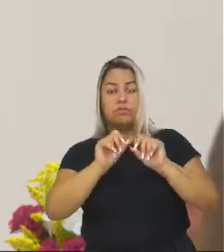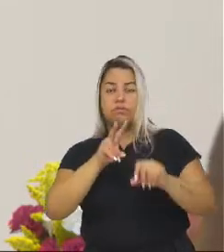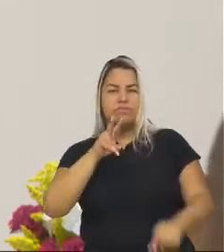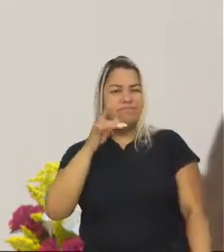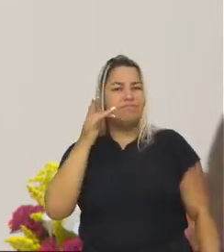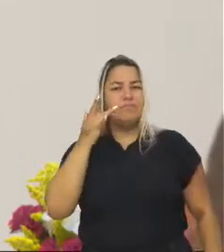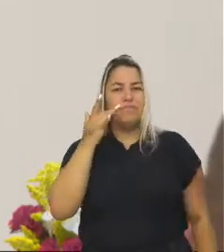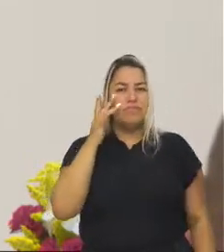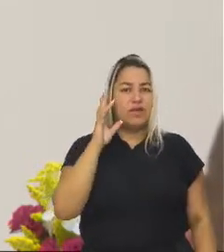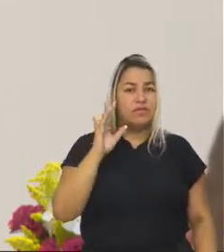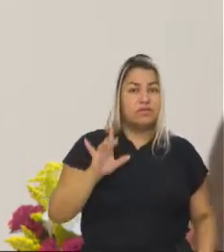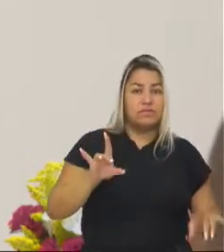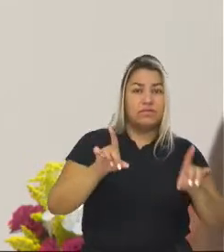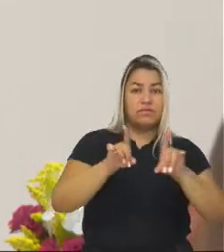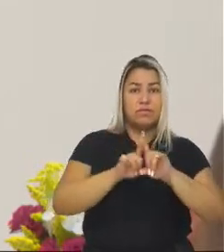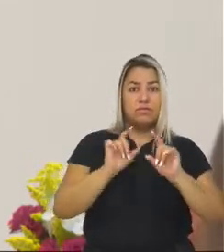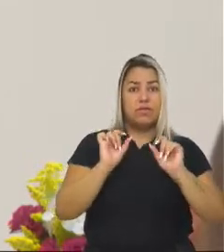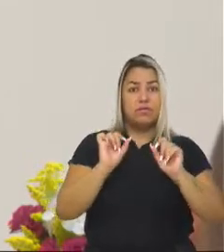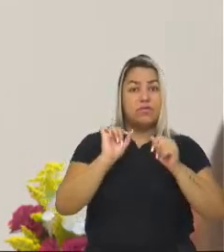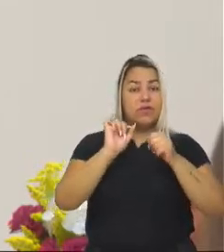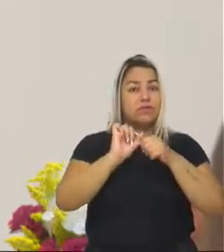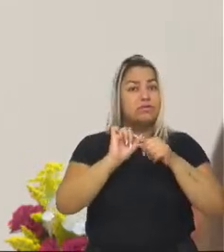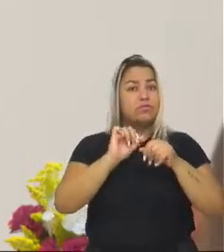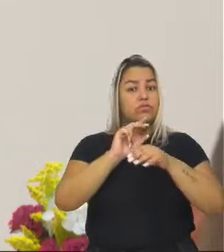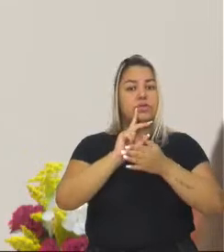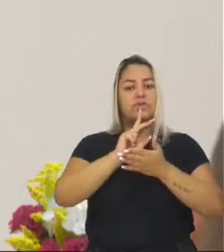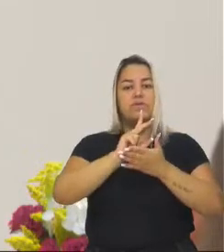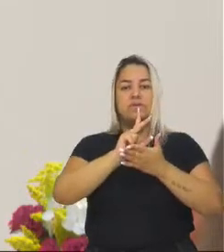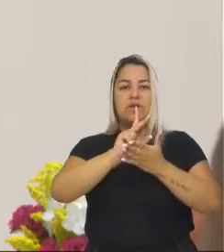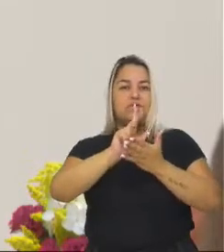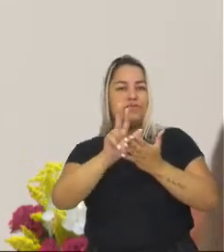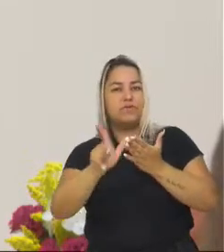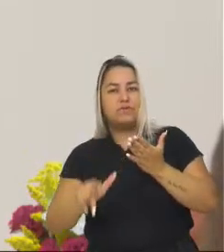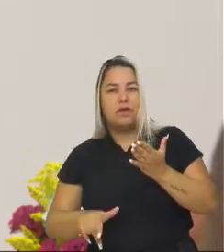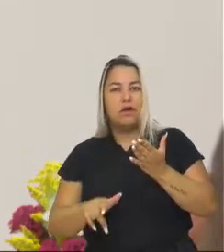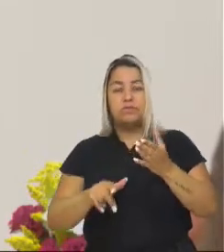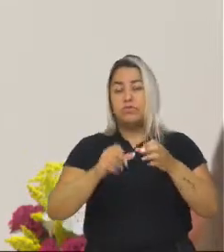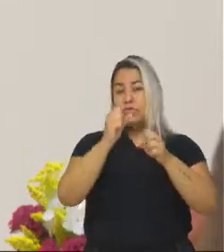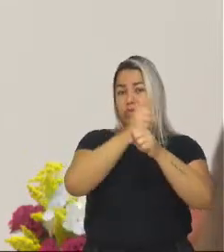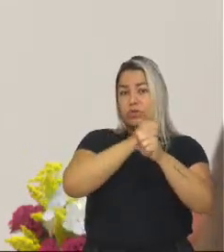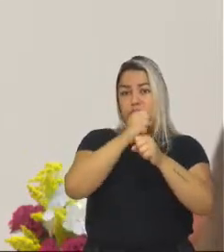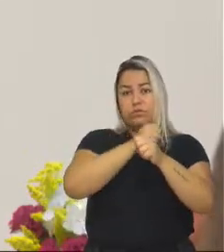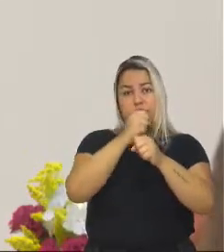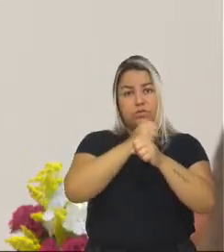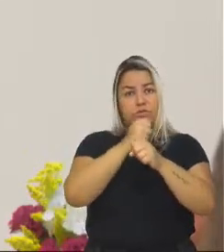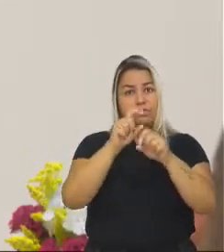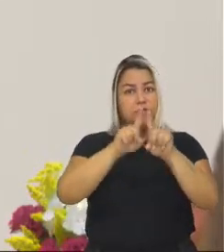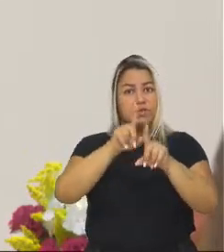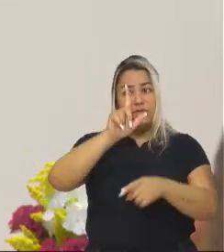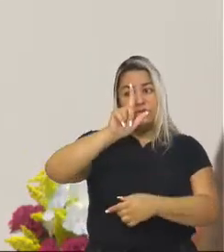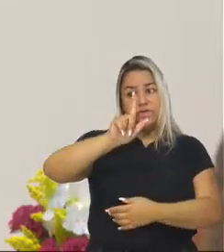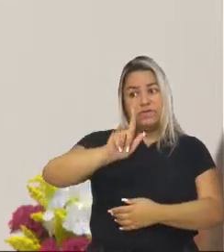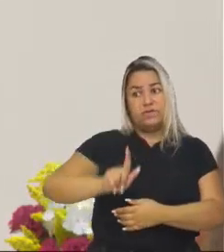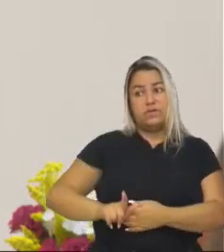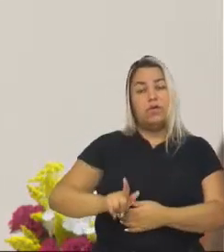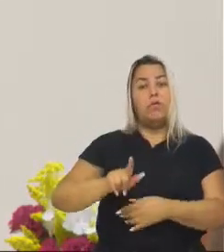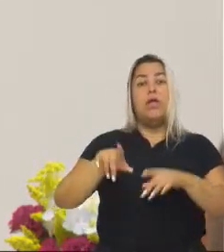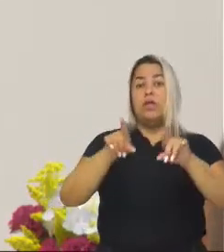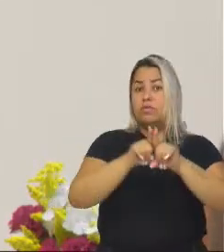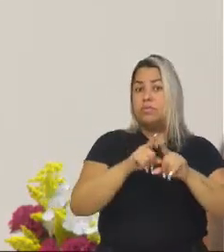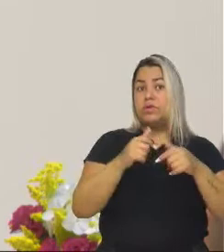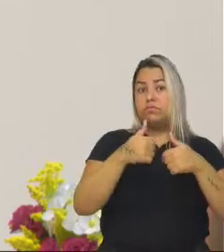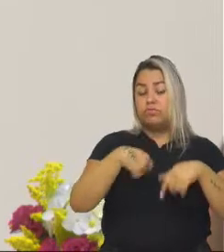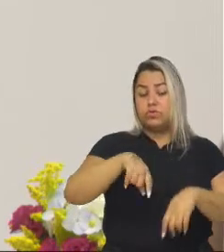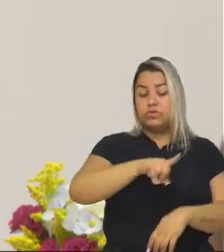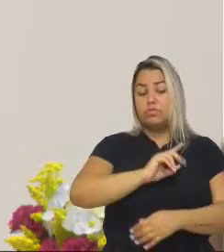fácil tratar de todas essas adversidades que a gente tem ao longo desses anos nessa gestão que está aí, e aqui nós